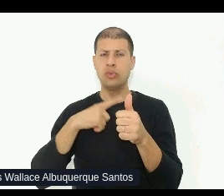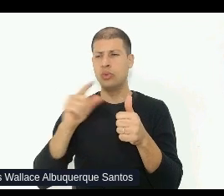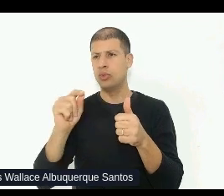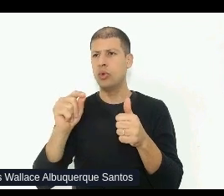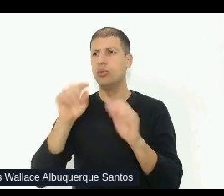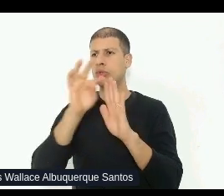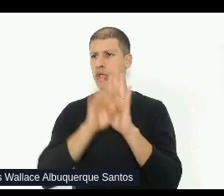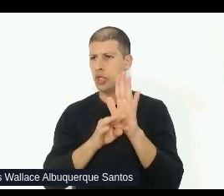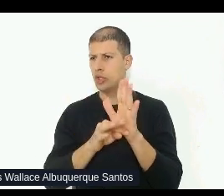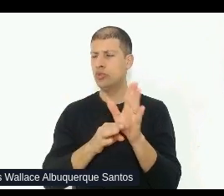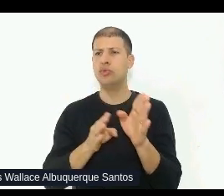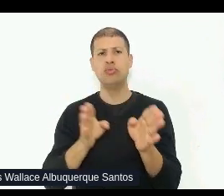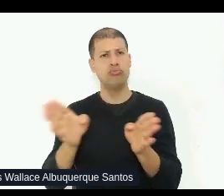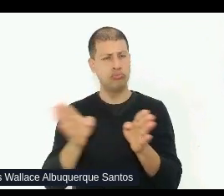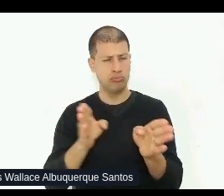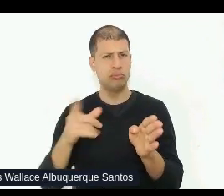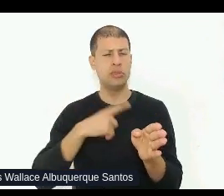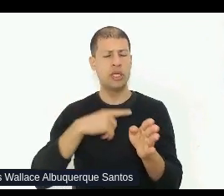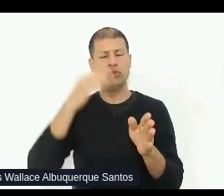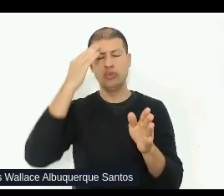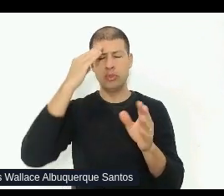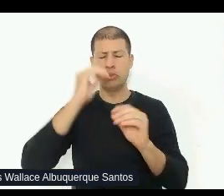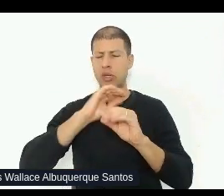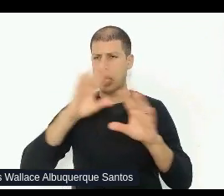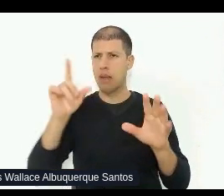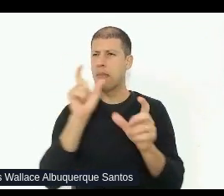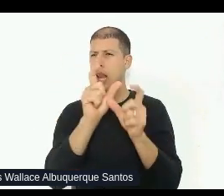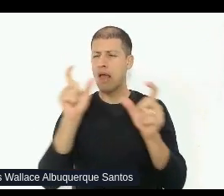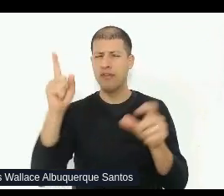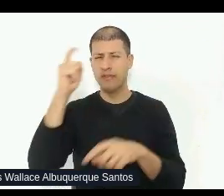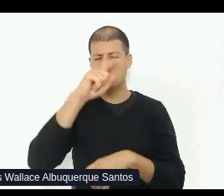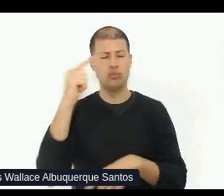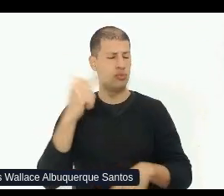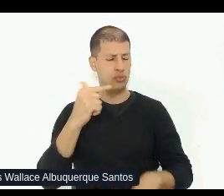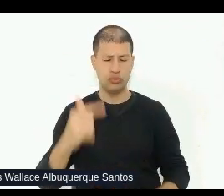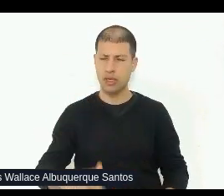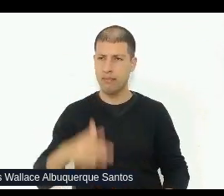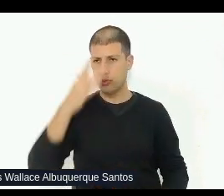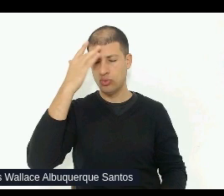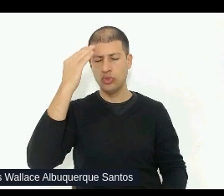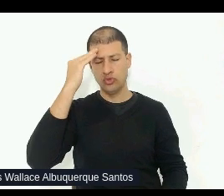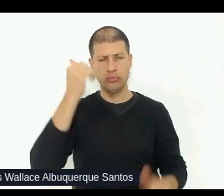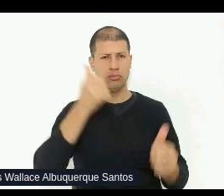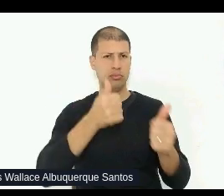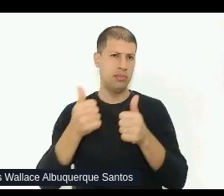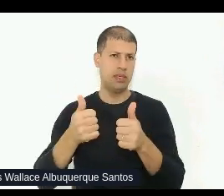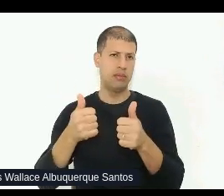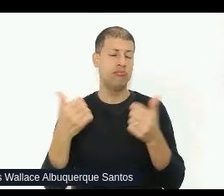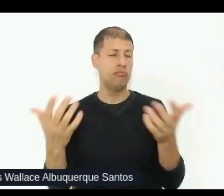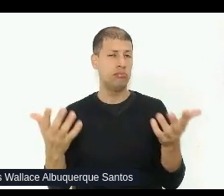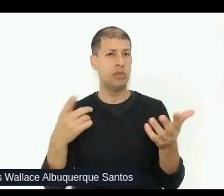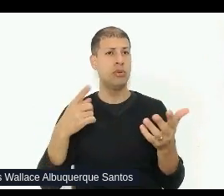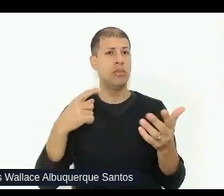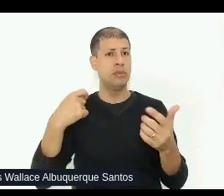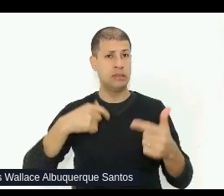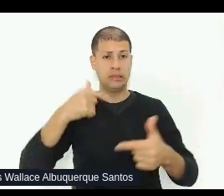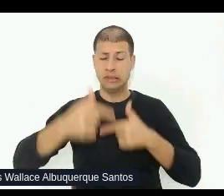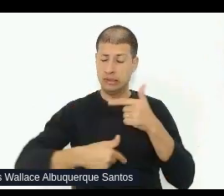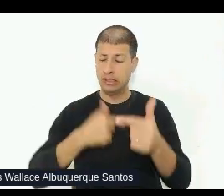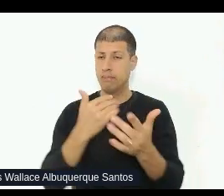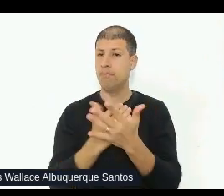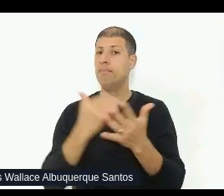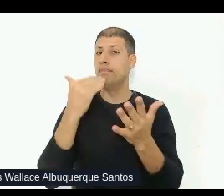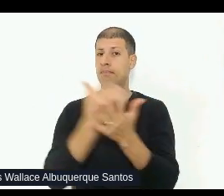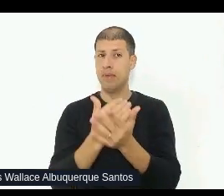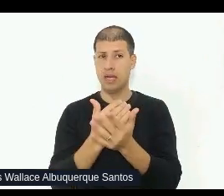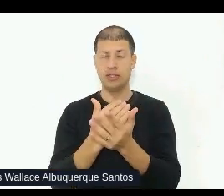tinha um entendimento bom, não tinha termos técnicos, a pessoa conseguia entender. Ou seja, eu tinha que trabalhar muito mais na